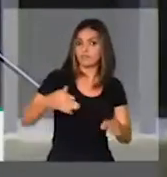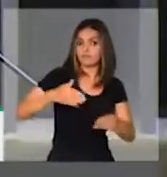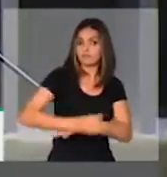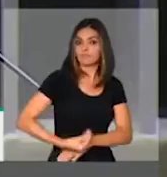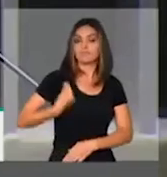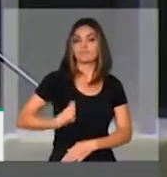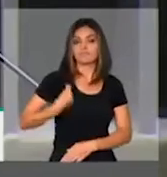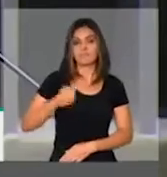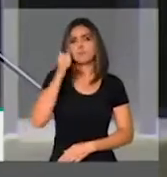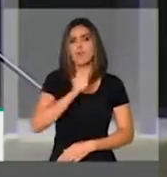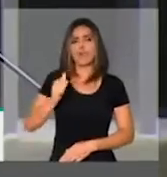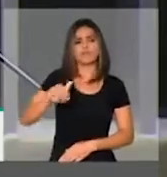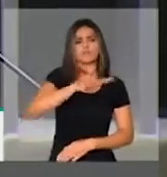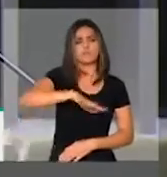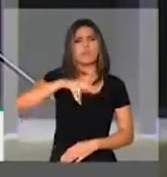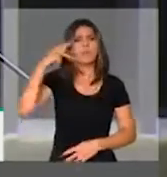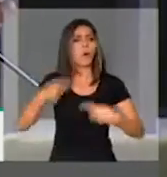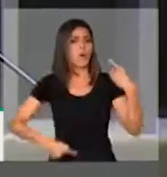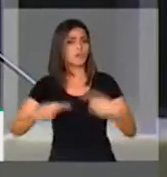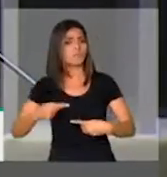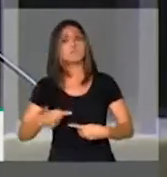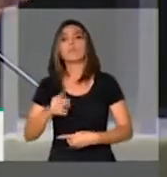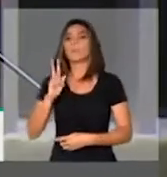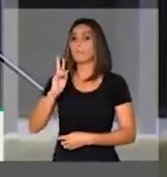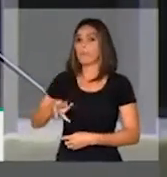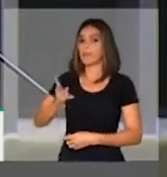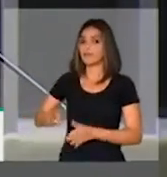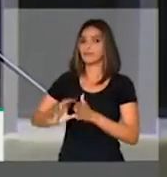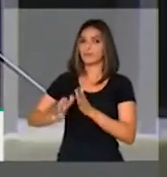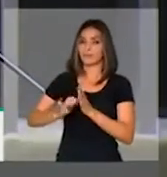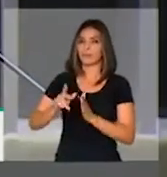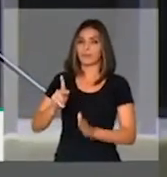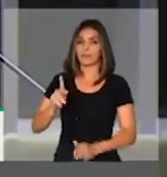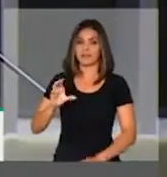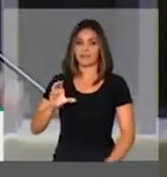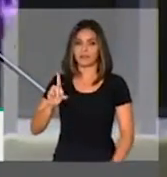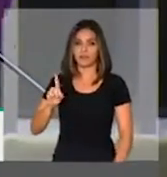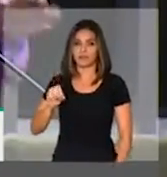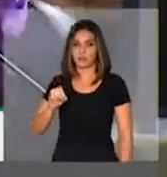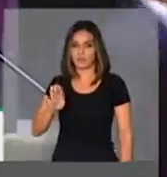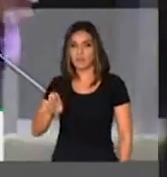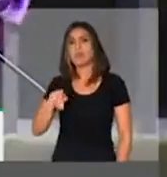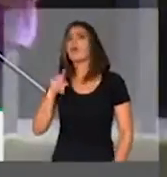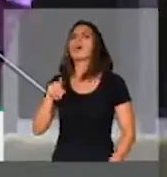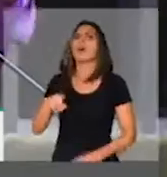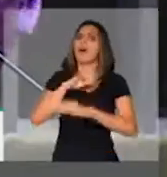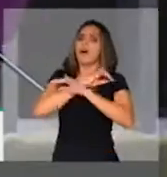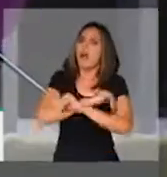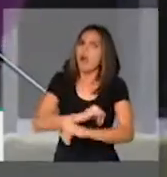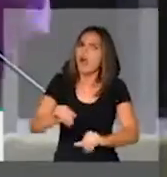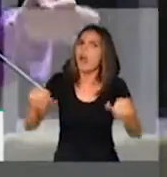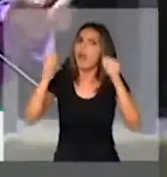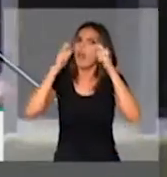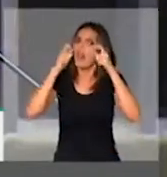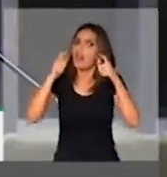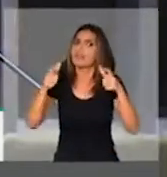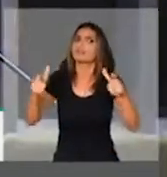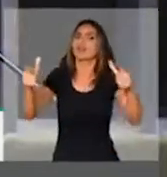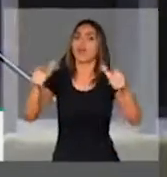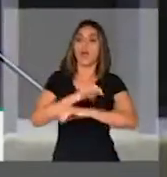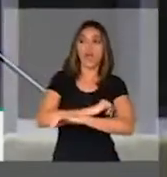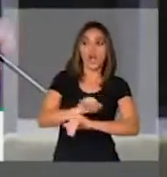participação das mulheres na política. Esse mesmo partido, senhor presidente, que tem alertado a esse